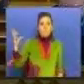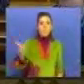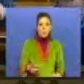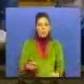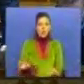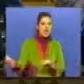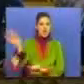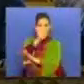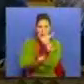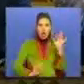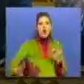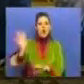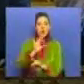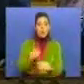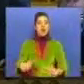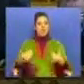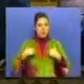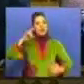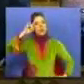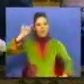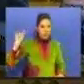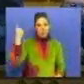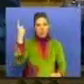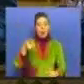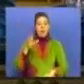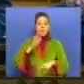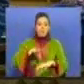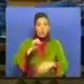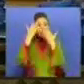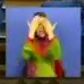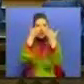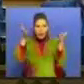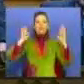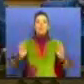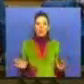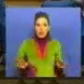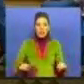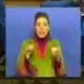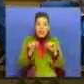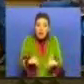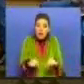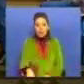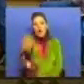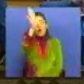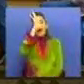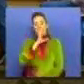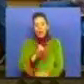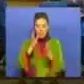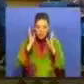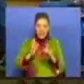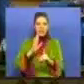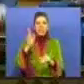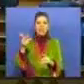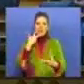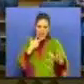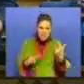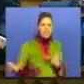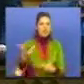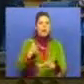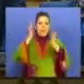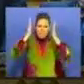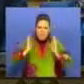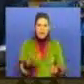e europeus, nós sabemos que é em nome da democracia que este governo tem que ser censurado, merece